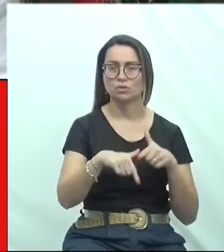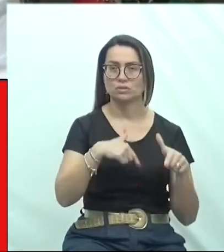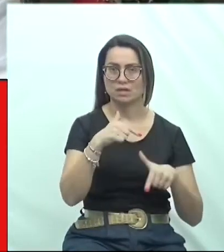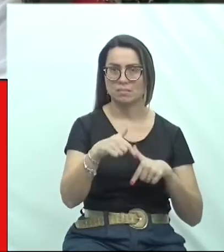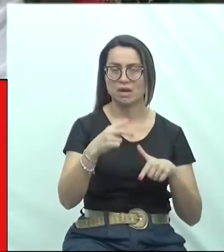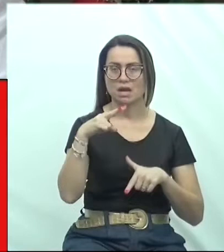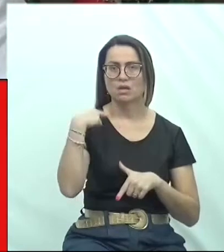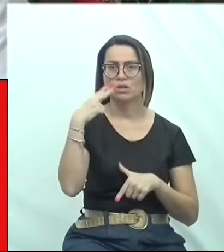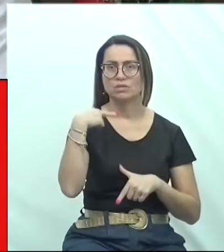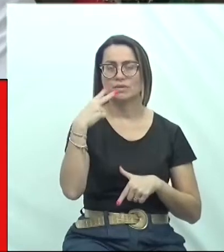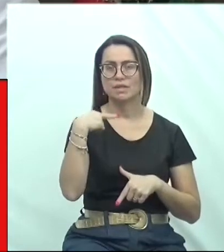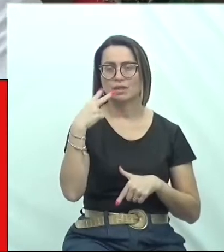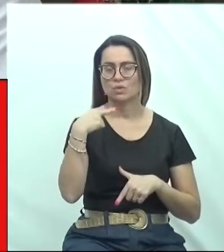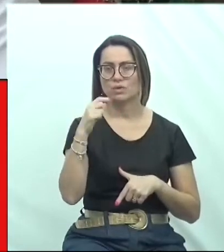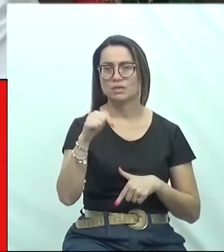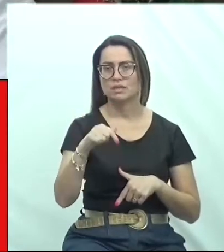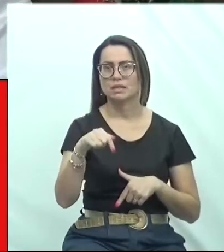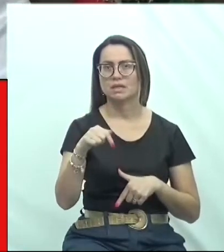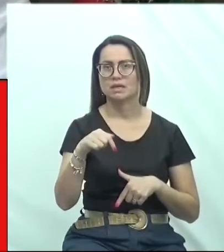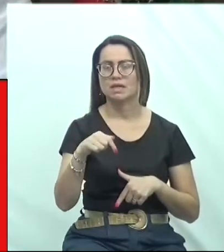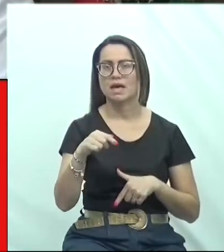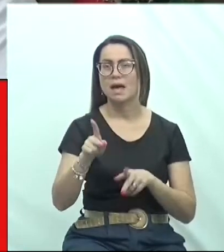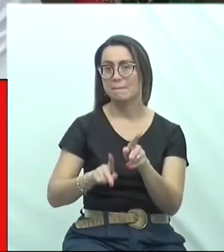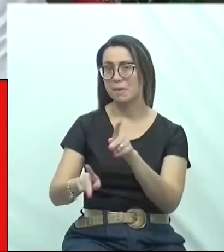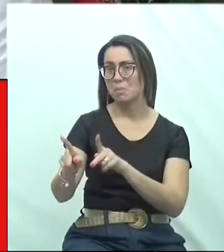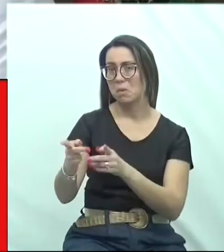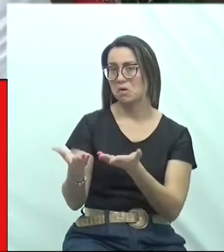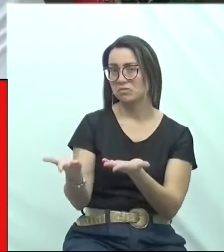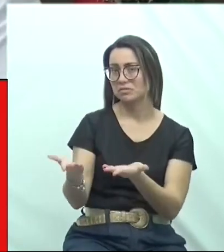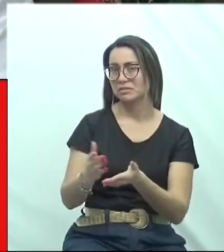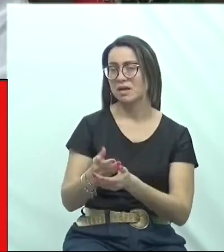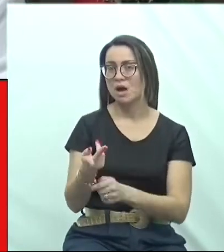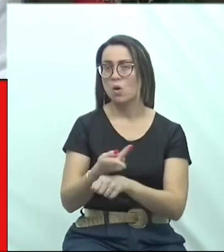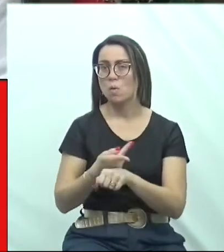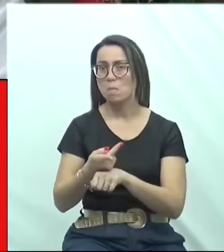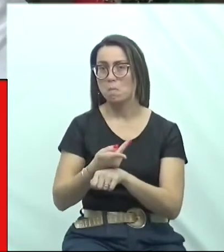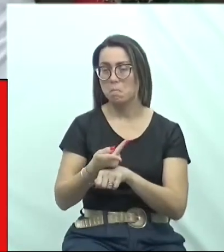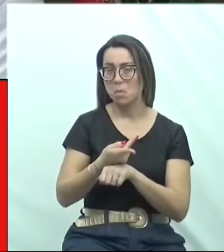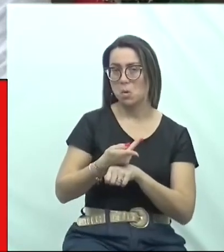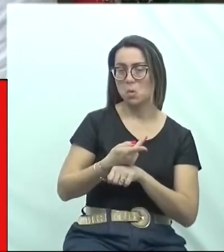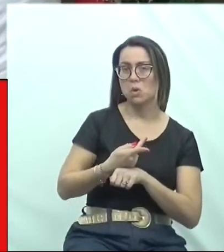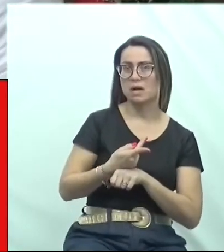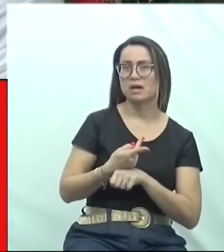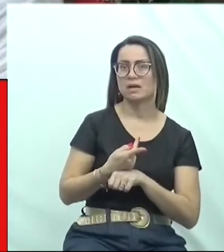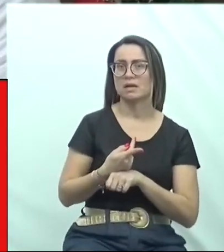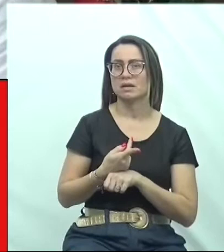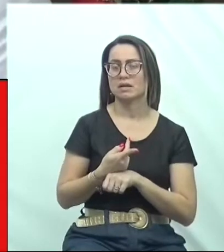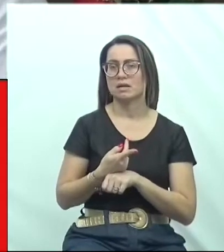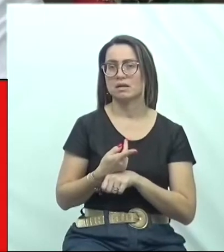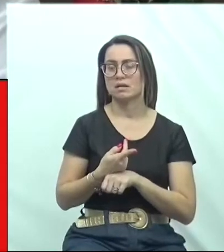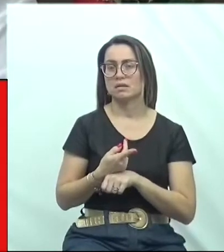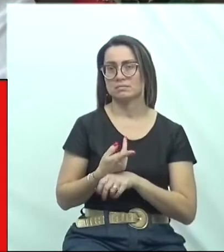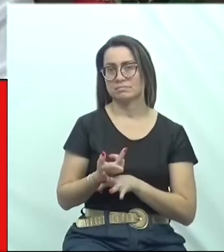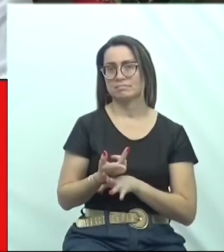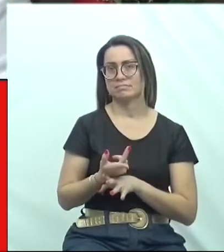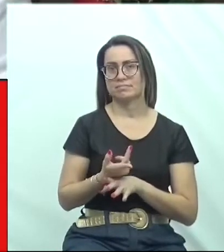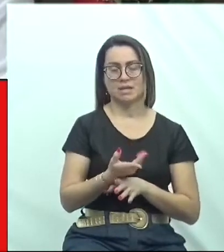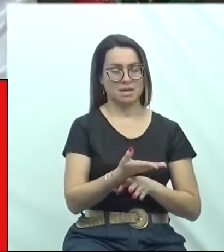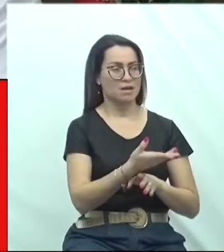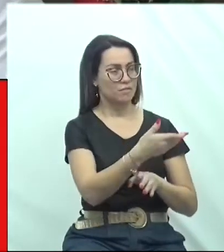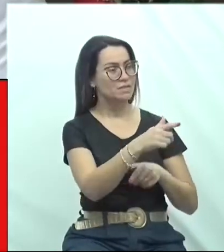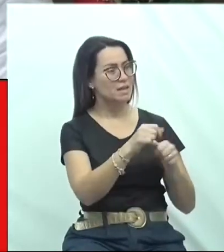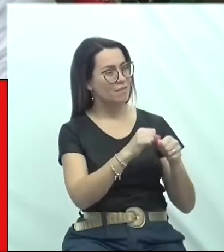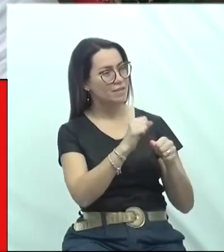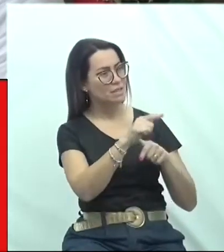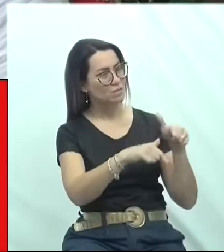vereadores, ele não é vão. Nós trabalhamos para a população. A população nos procura. Enfim, né? Vocês vão fazer o trabalho de vocês. É, doutora, com certeza